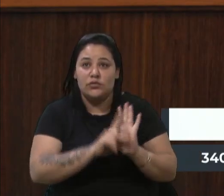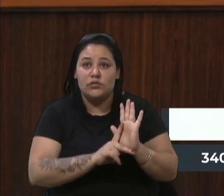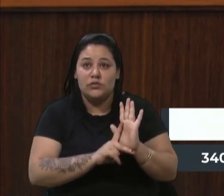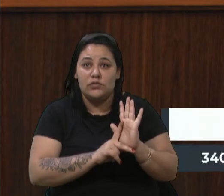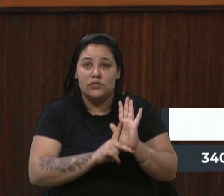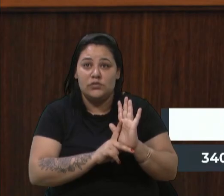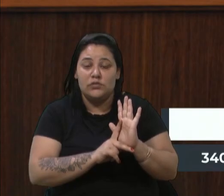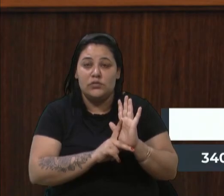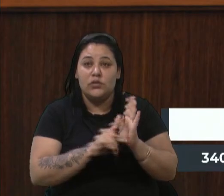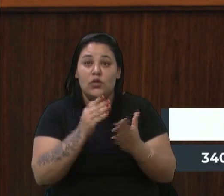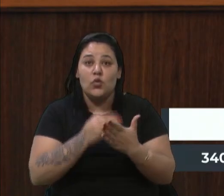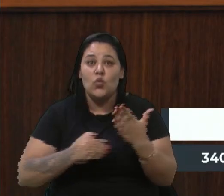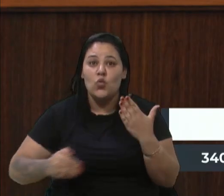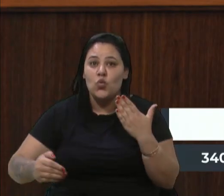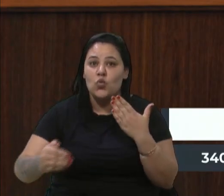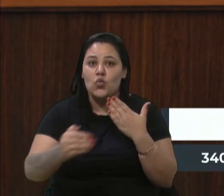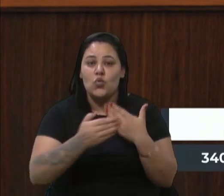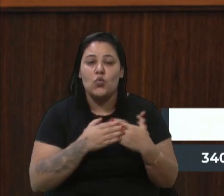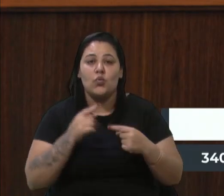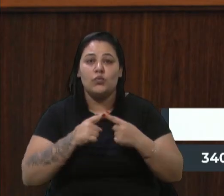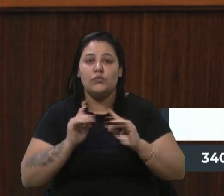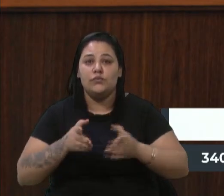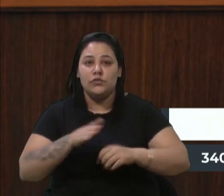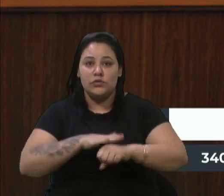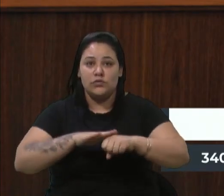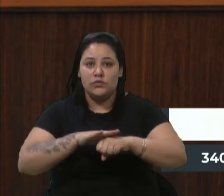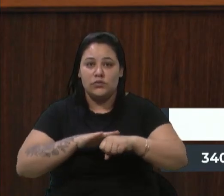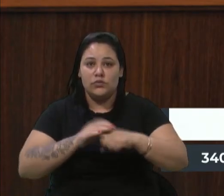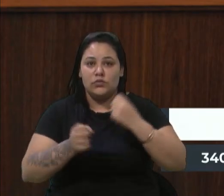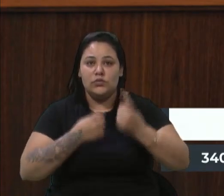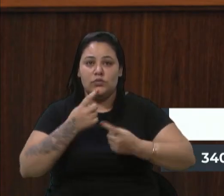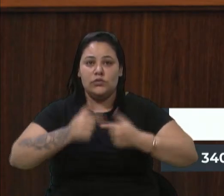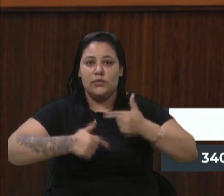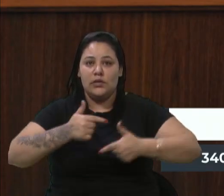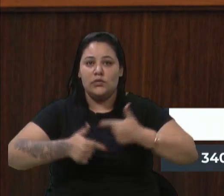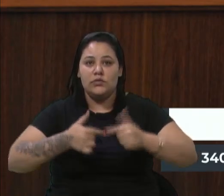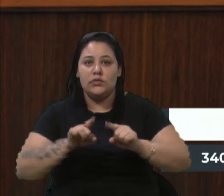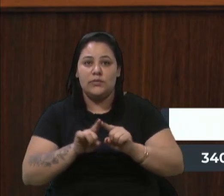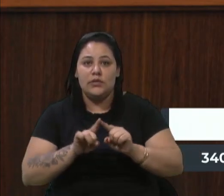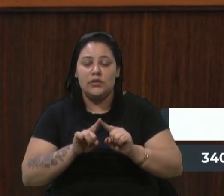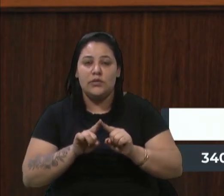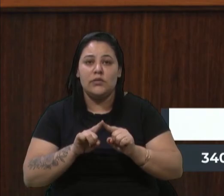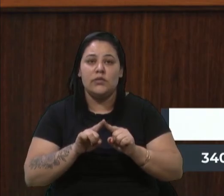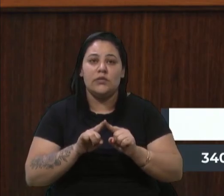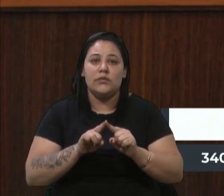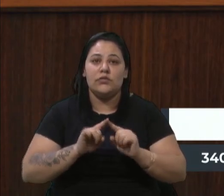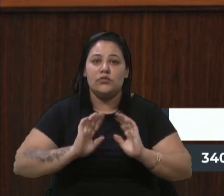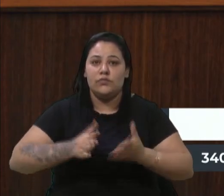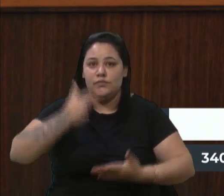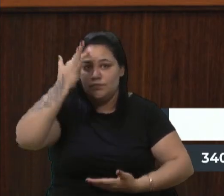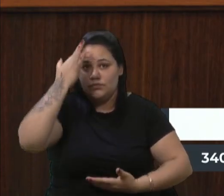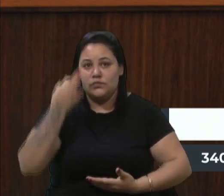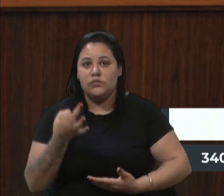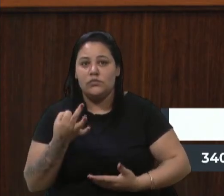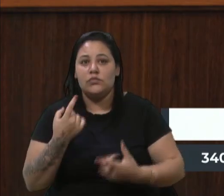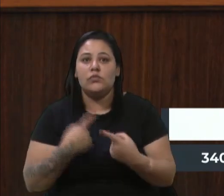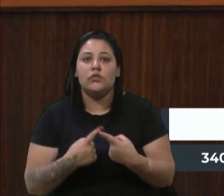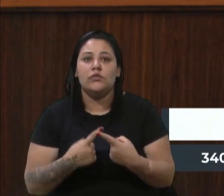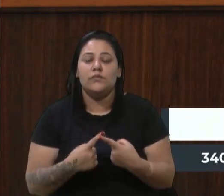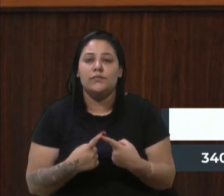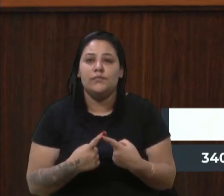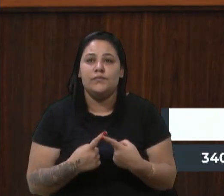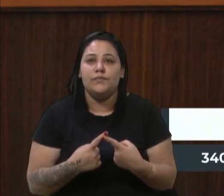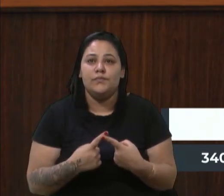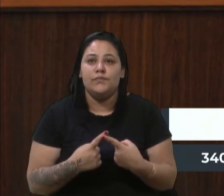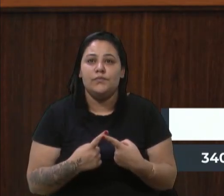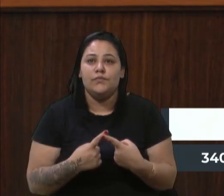na íntegra, por ter conversado com os trabalhadores e por ter entendido que, por mais que nós tivéssemos